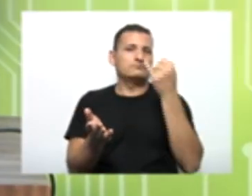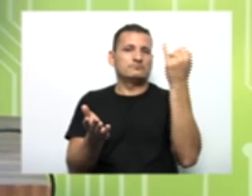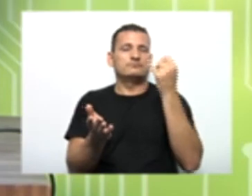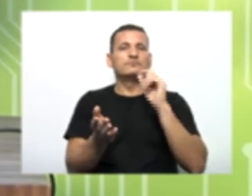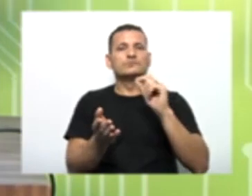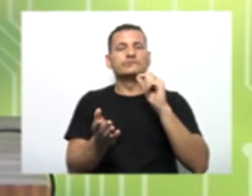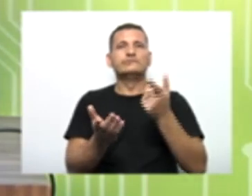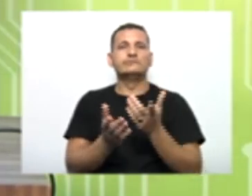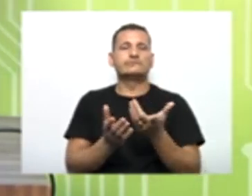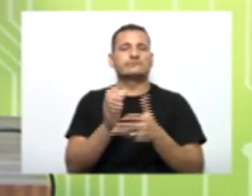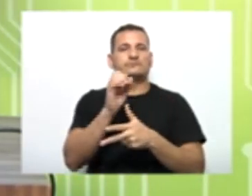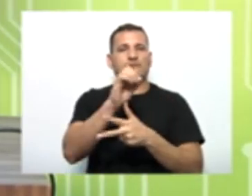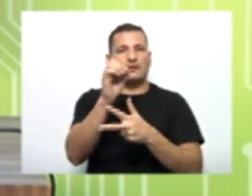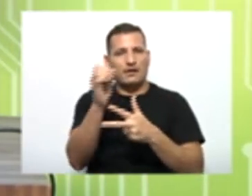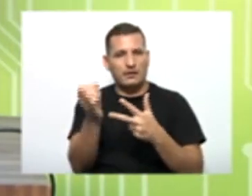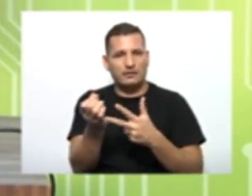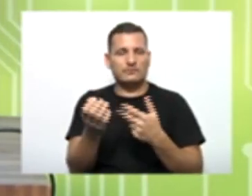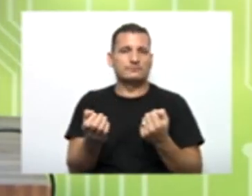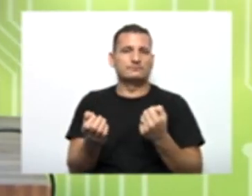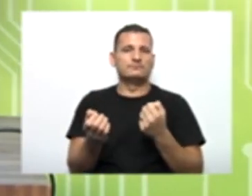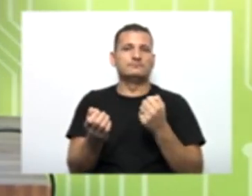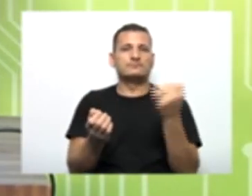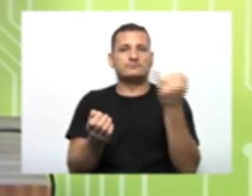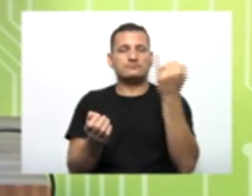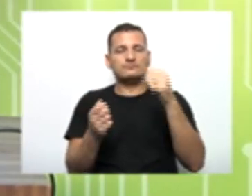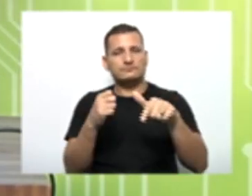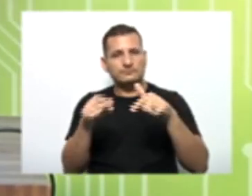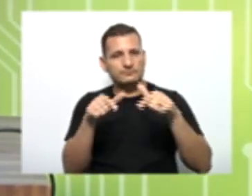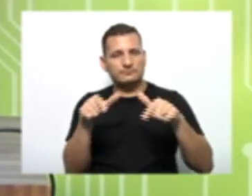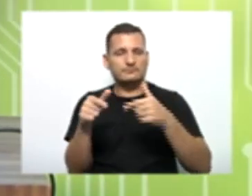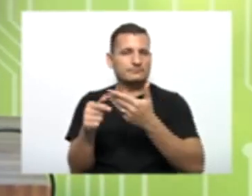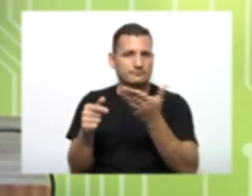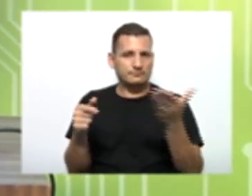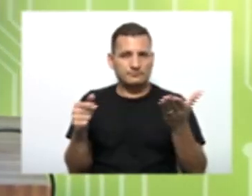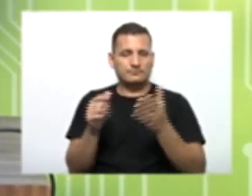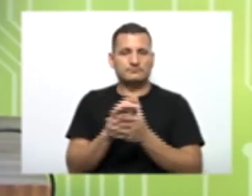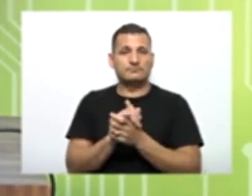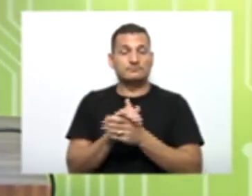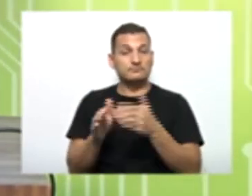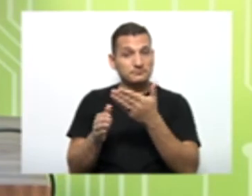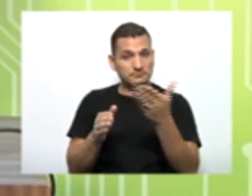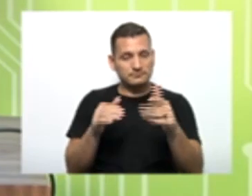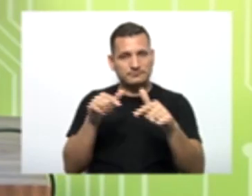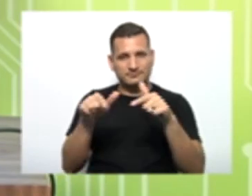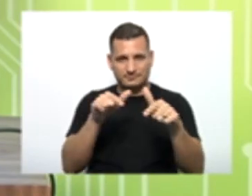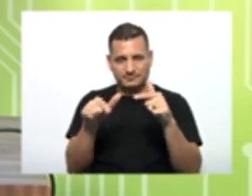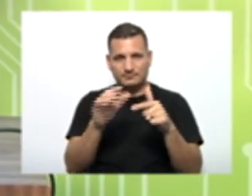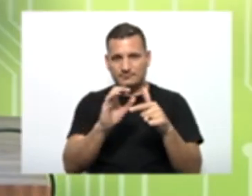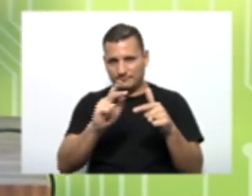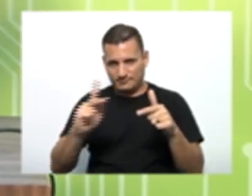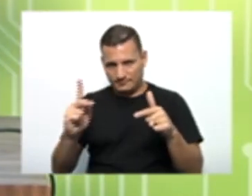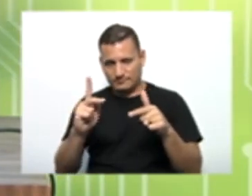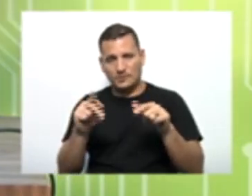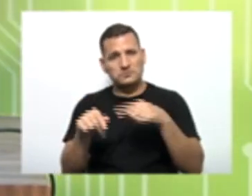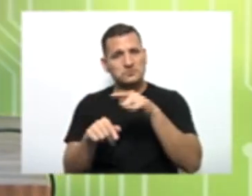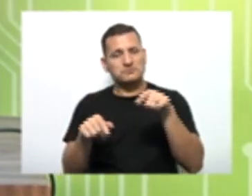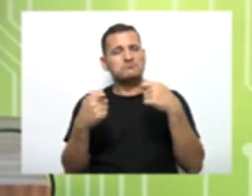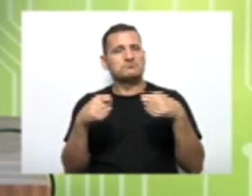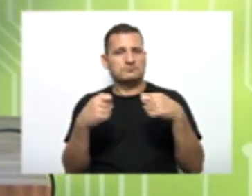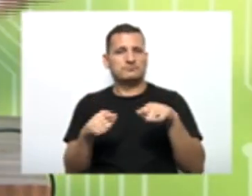sala é que vocês coloquem aquilo que vocês compreenderam sobre a aula de hoje, que vocês respondam essas perguntas